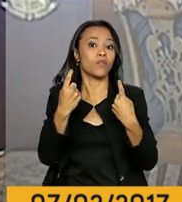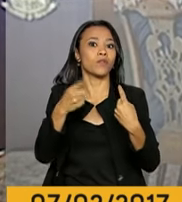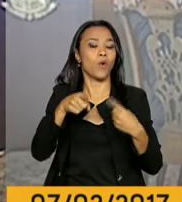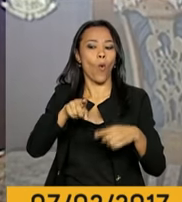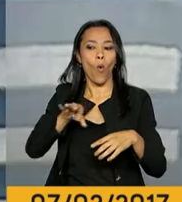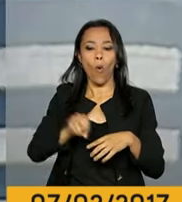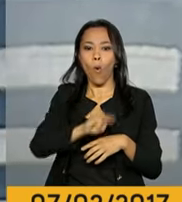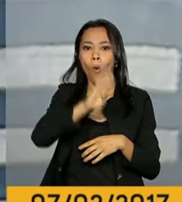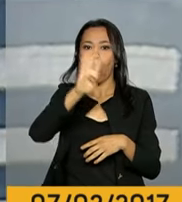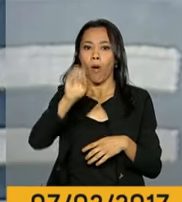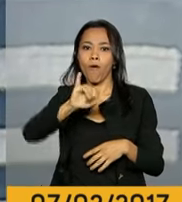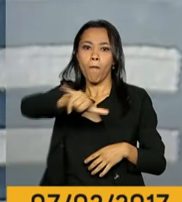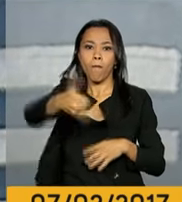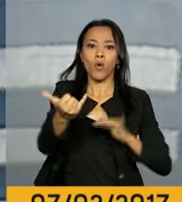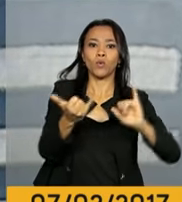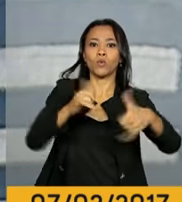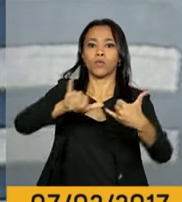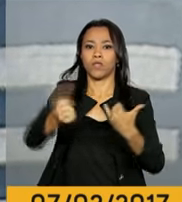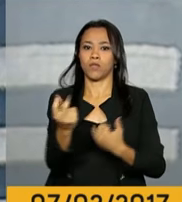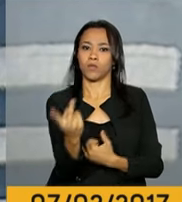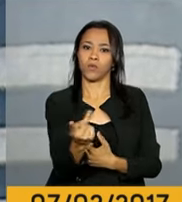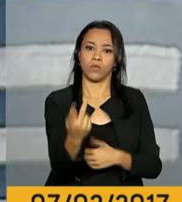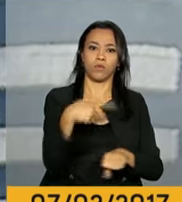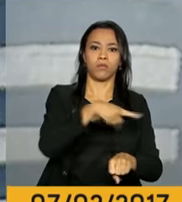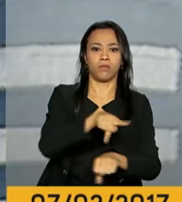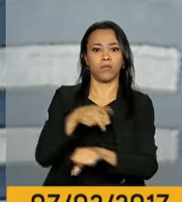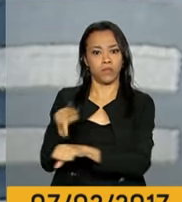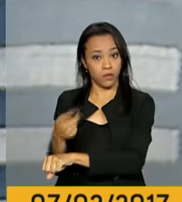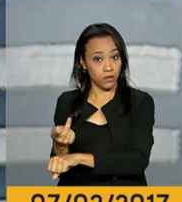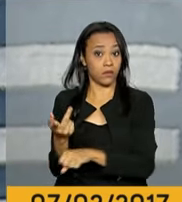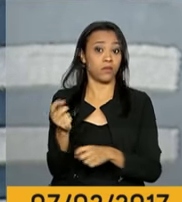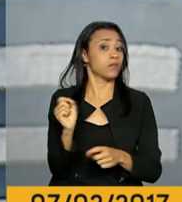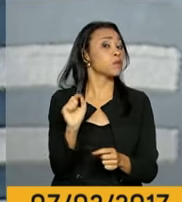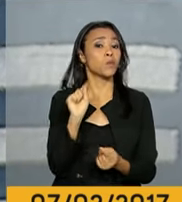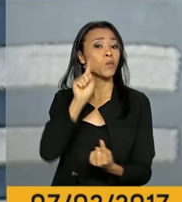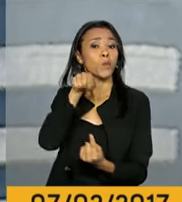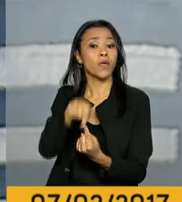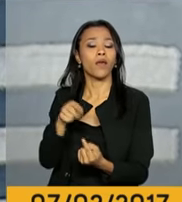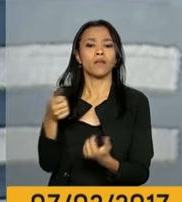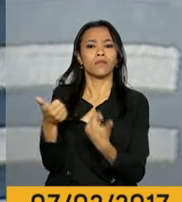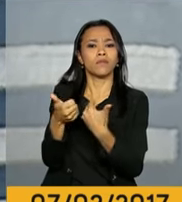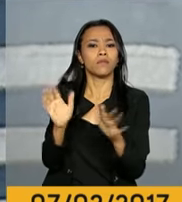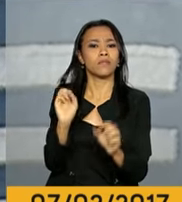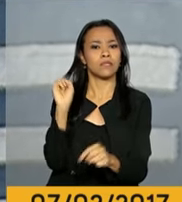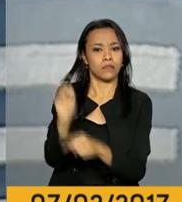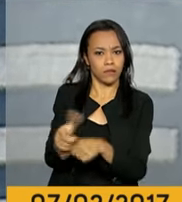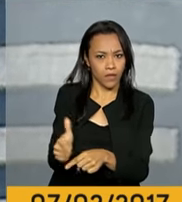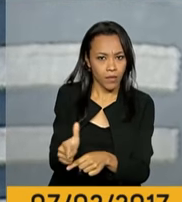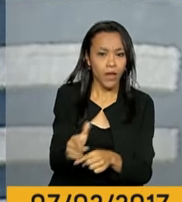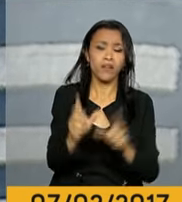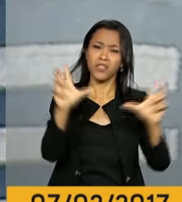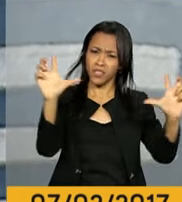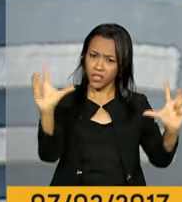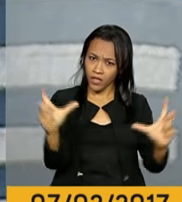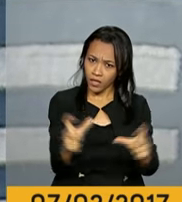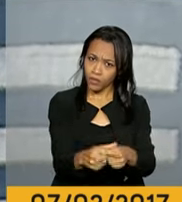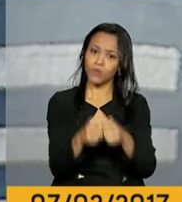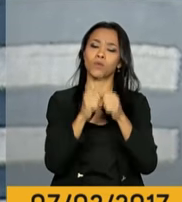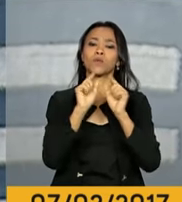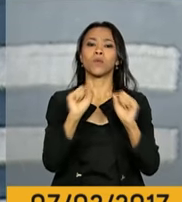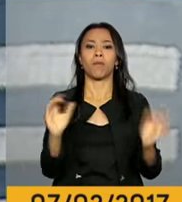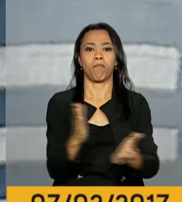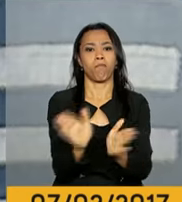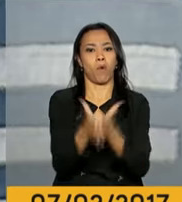oportunidades para nossos países oportunidades que gerem trabalho e que ajudem a diminuir a pobreza que é o nosso